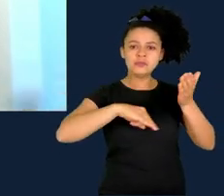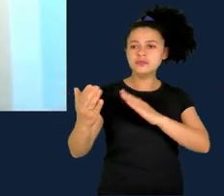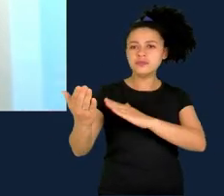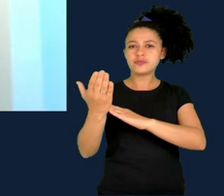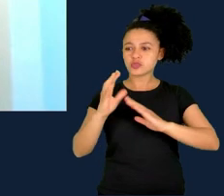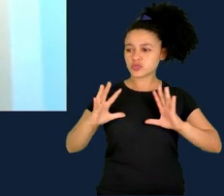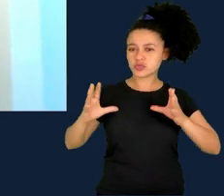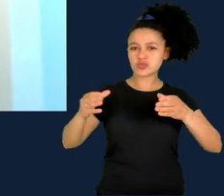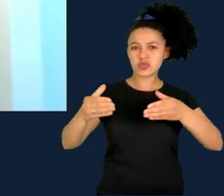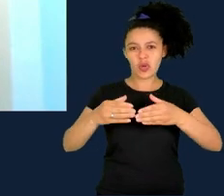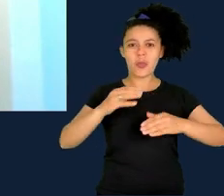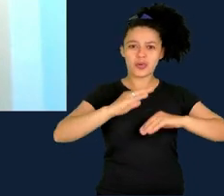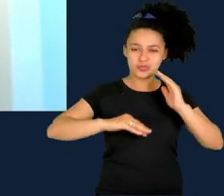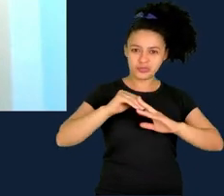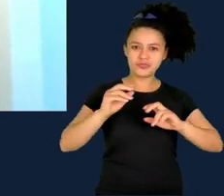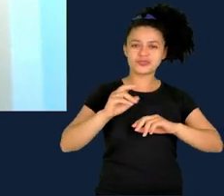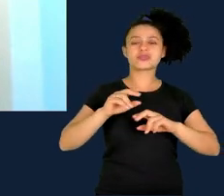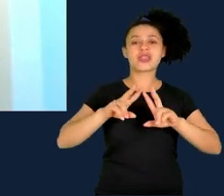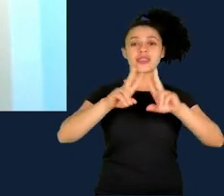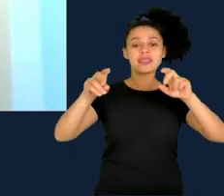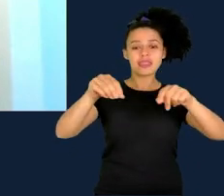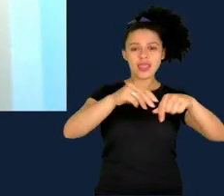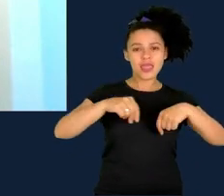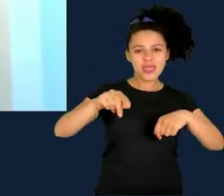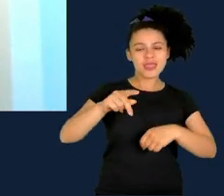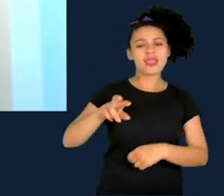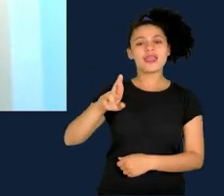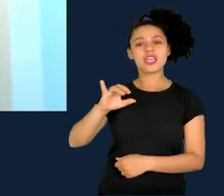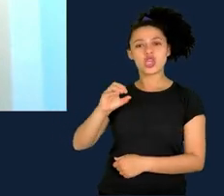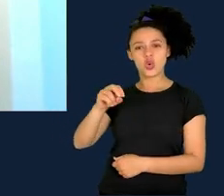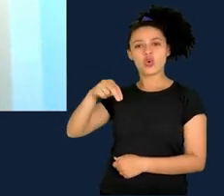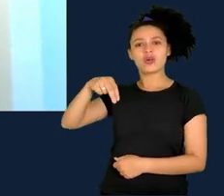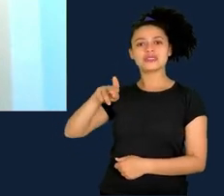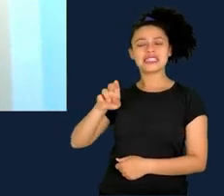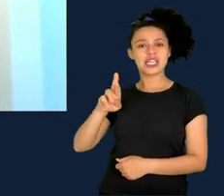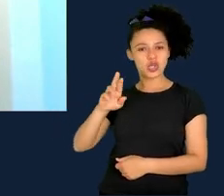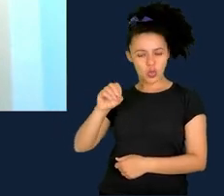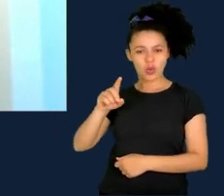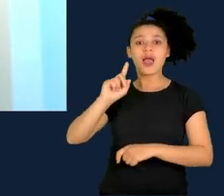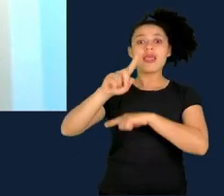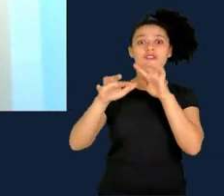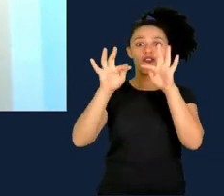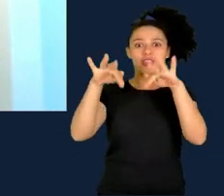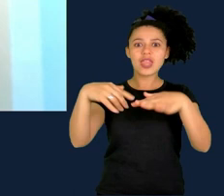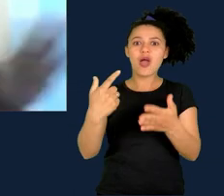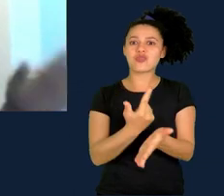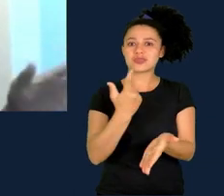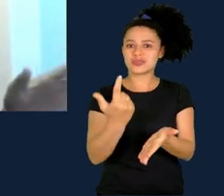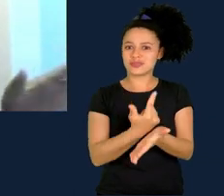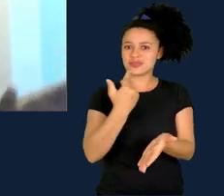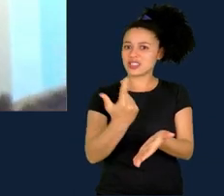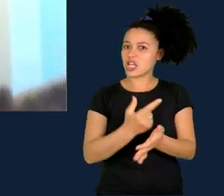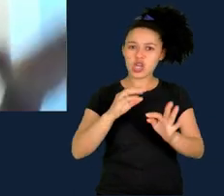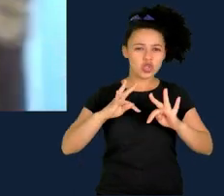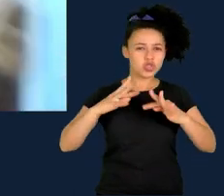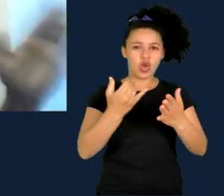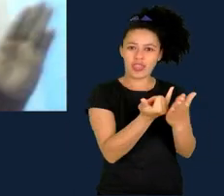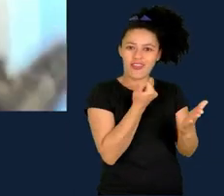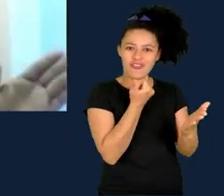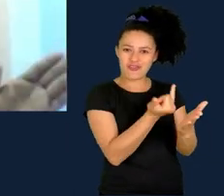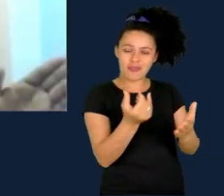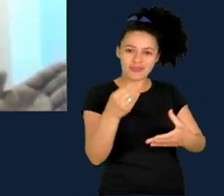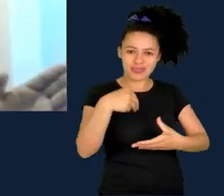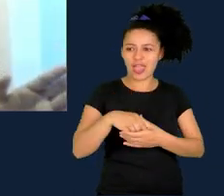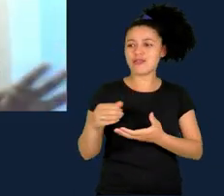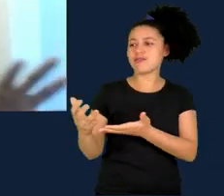sobre o território do Alto Rio Negro. Então, saiu no final um livro com todas as informações